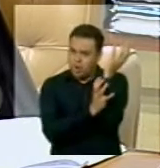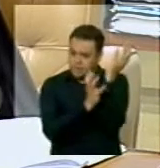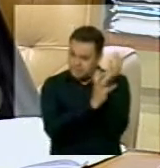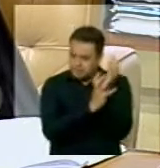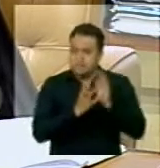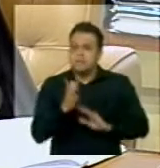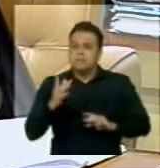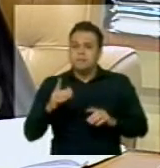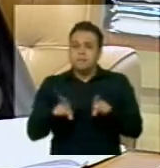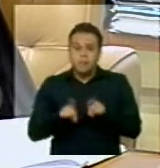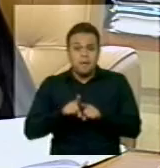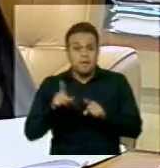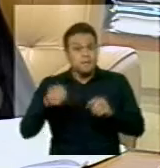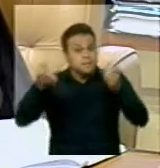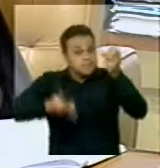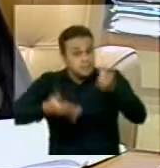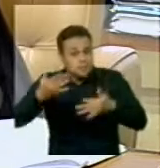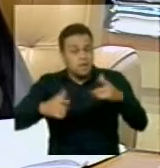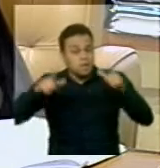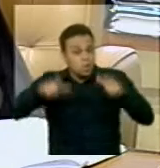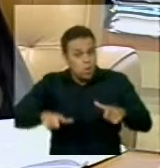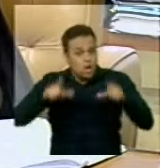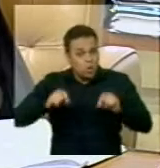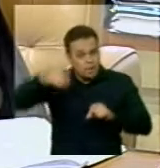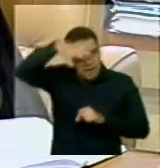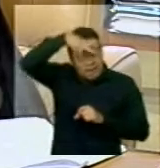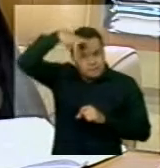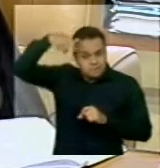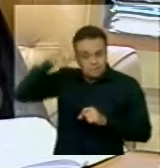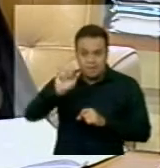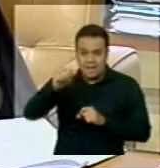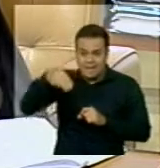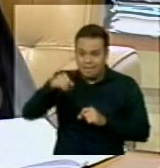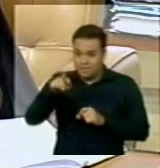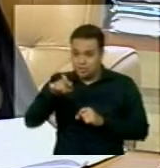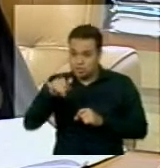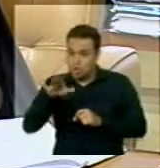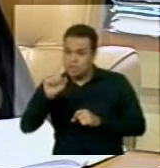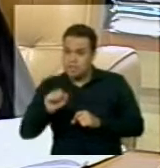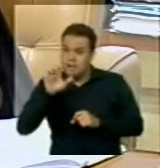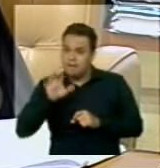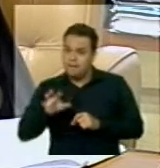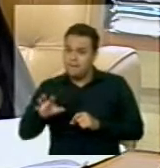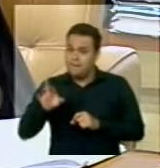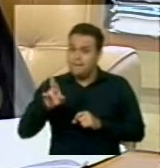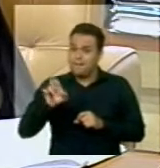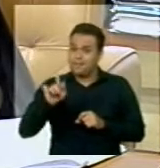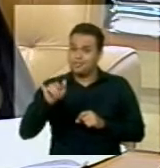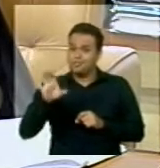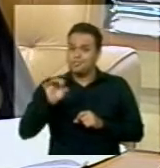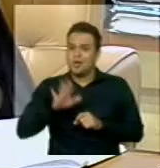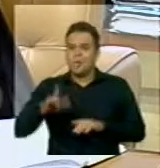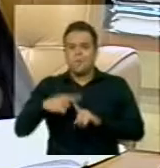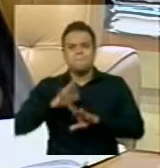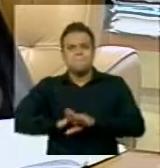e nós estamos falando da região amazônica, nós estamos falando de regiões, de uma região onde há